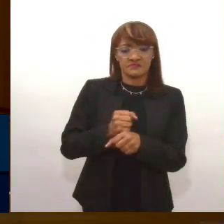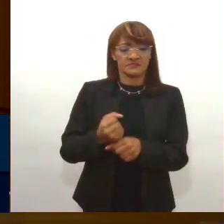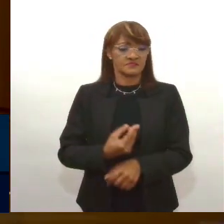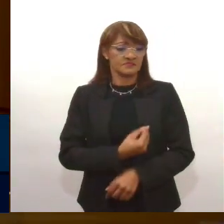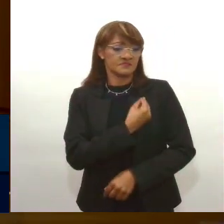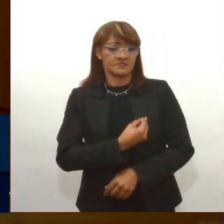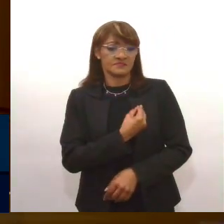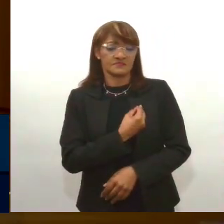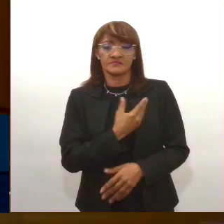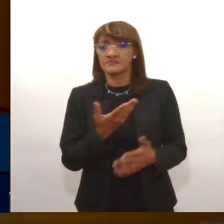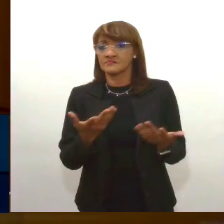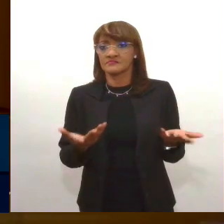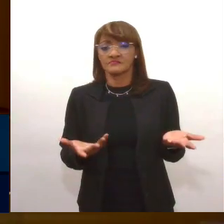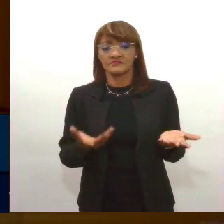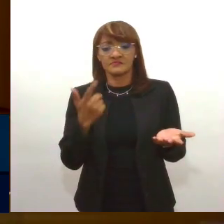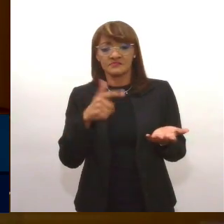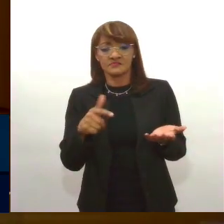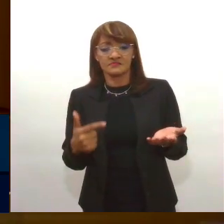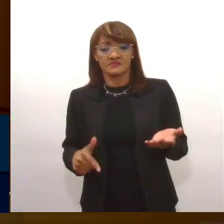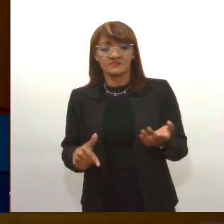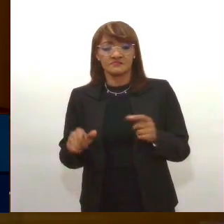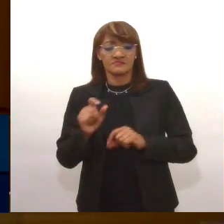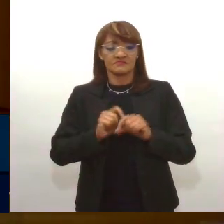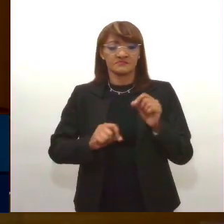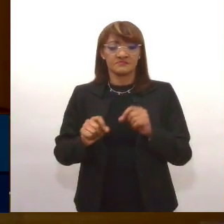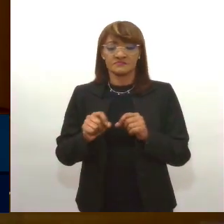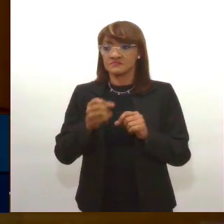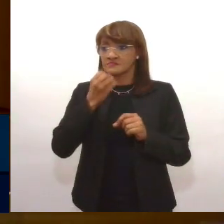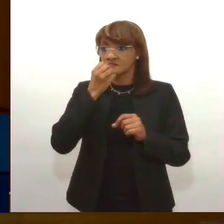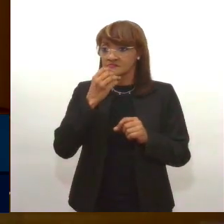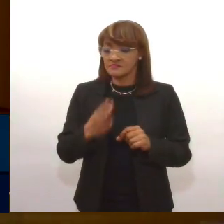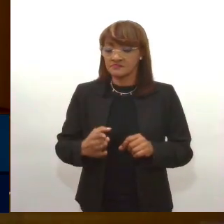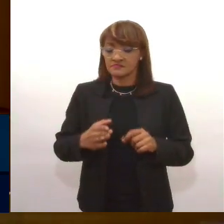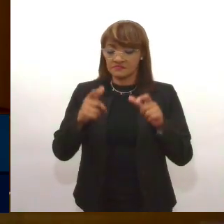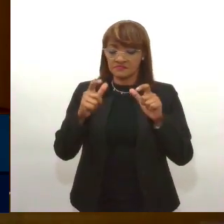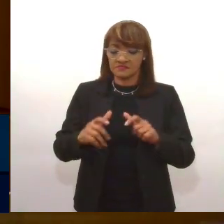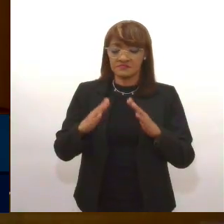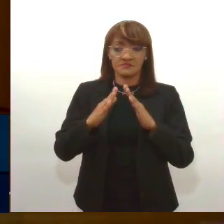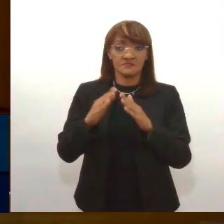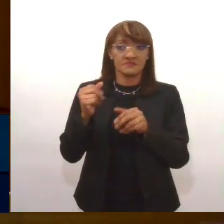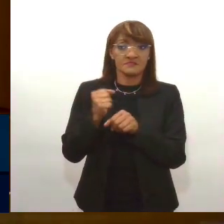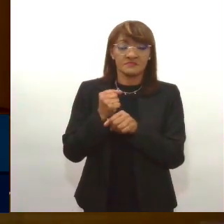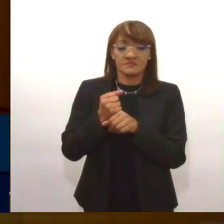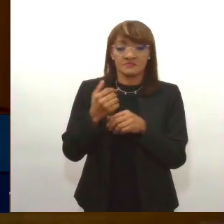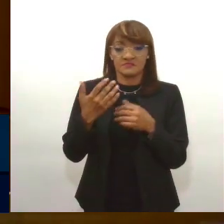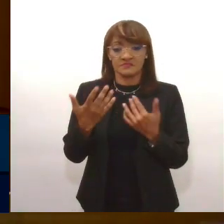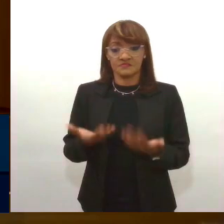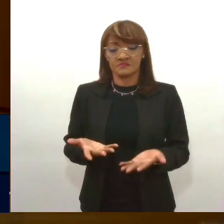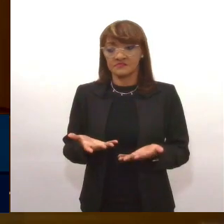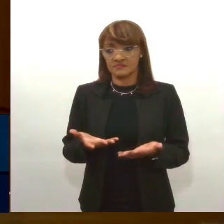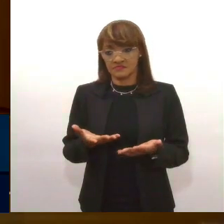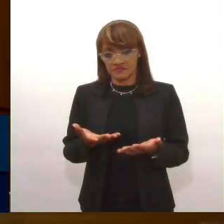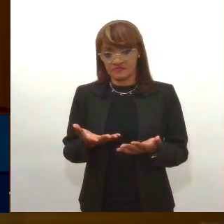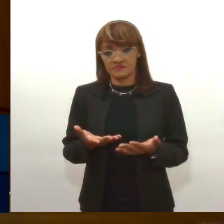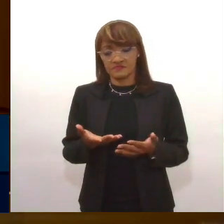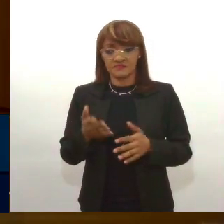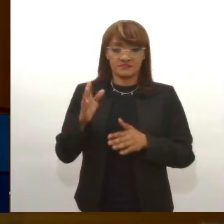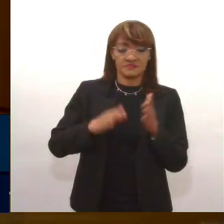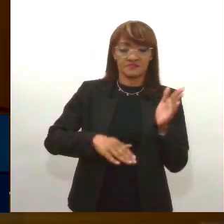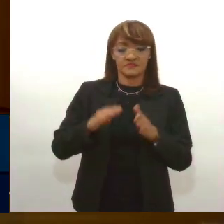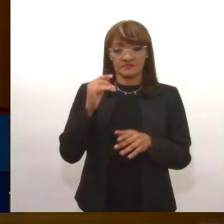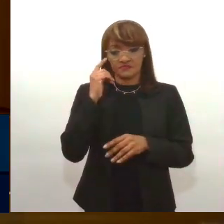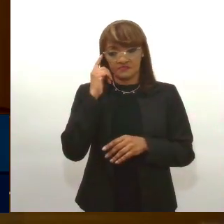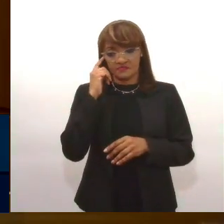eh imobiliário nas suas residências são são casas muitas das vezes ainda sem uma grande